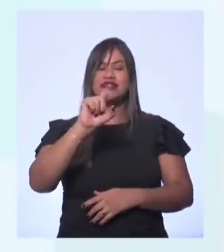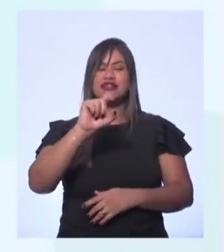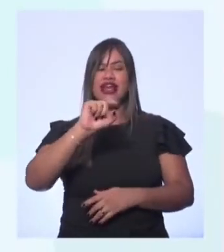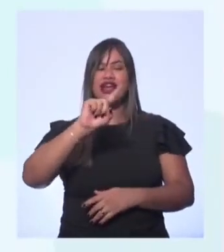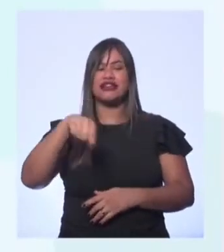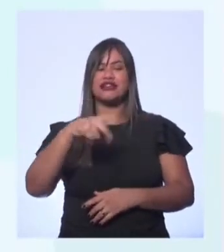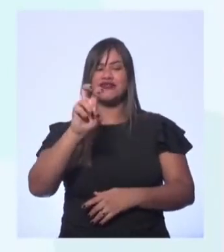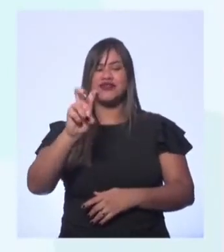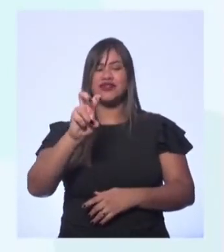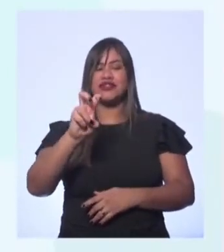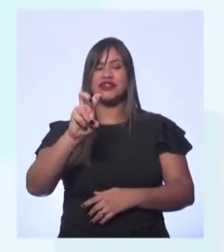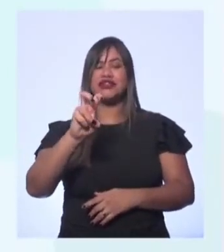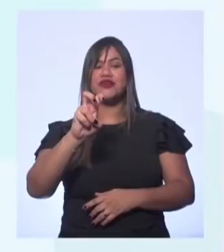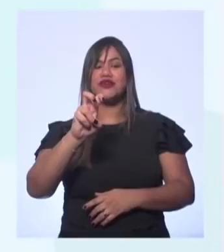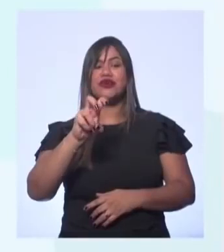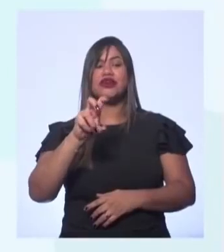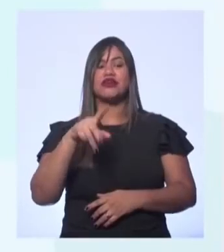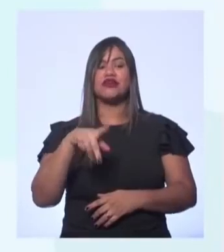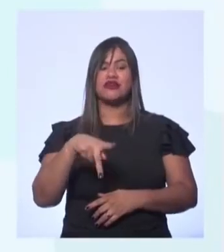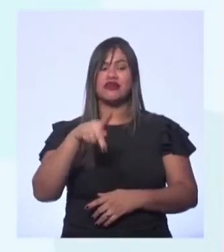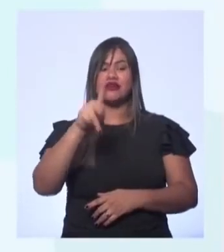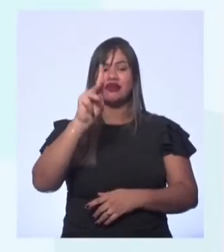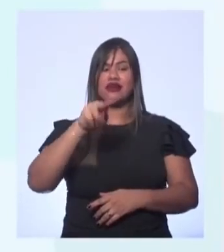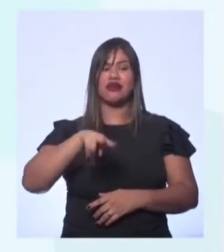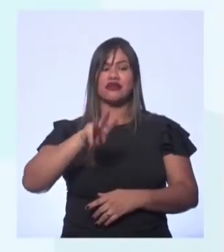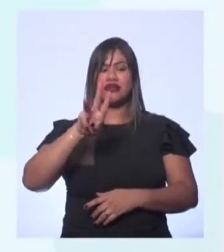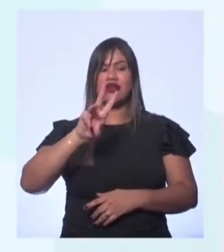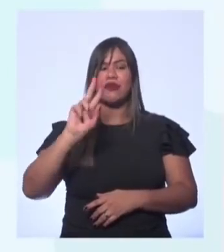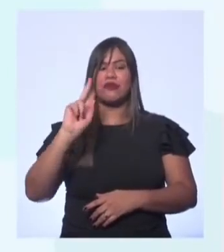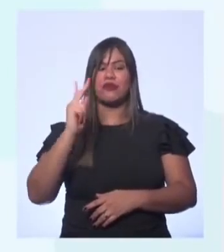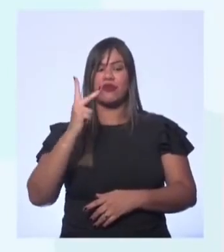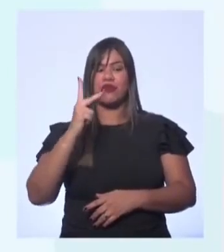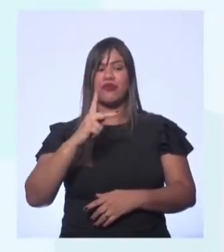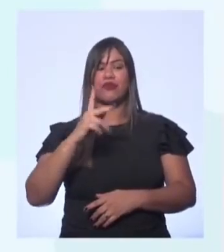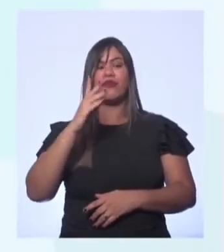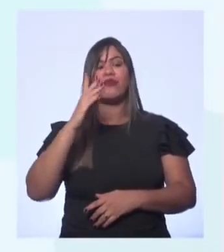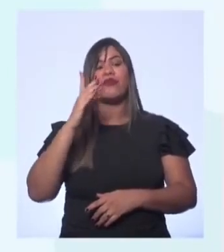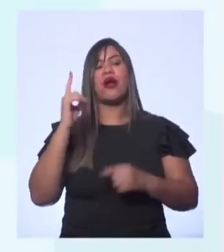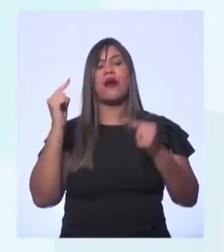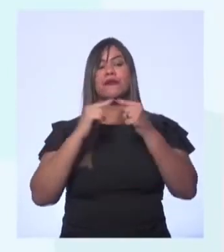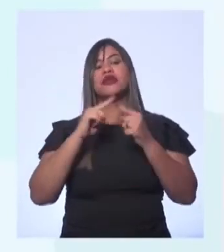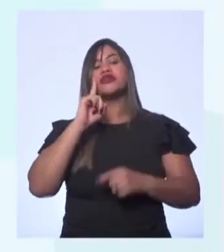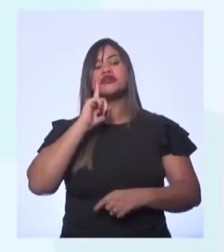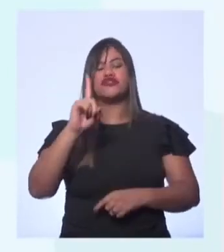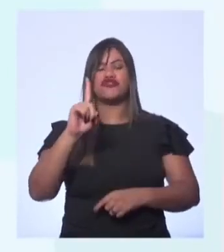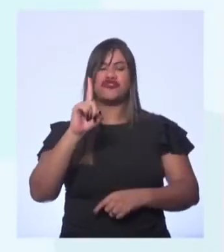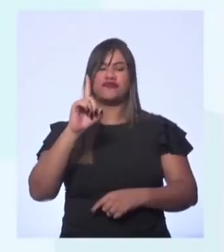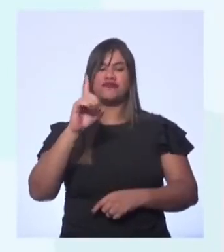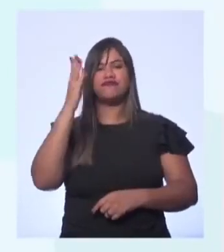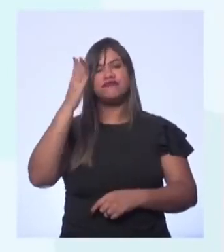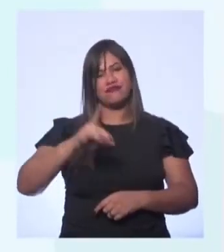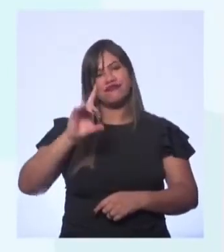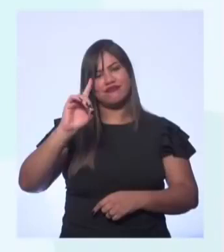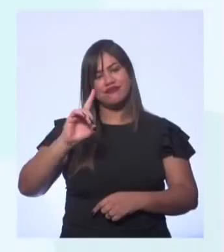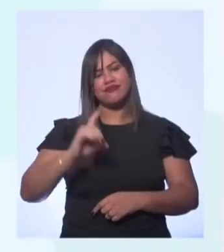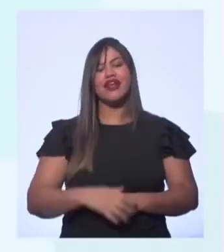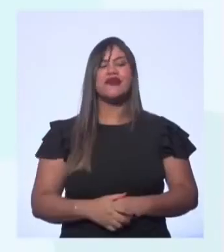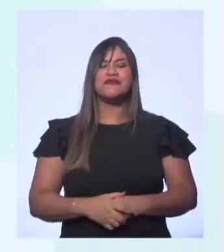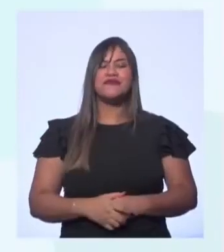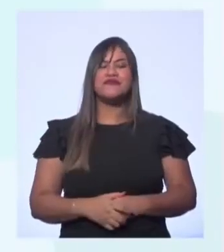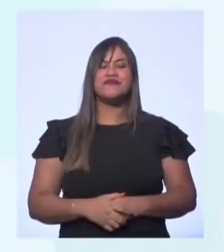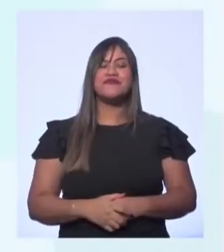lado, 10,5 kWh, isso em cada dia. Então, coloquei aqui por dia. Claro, a